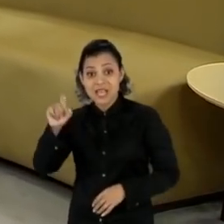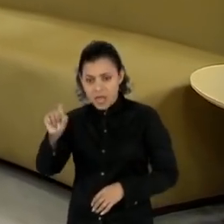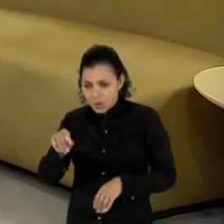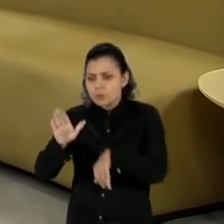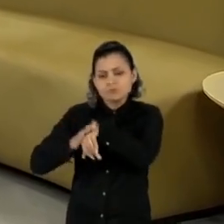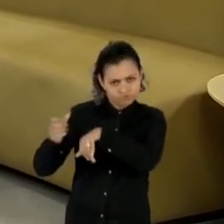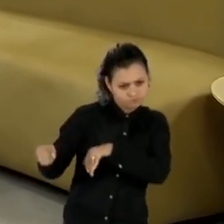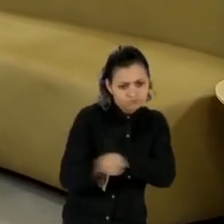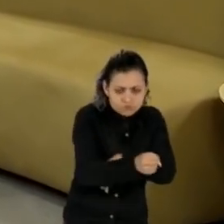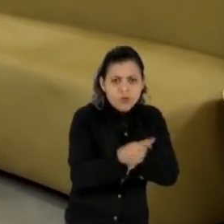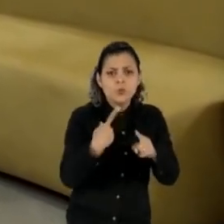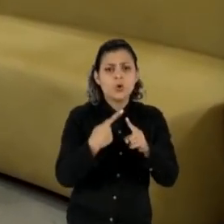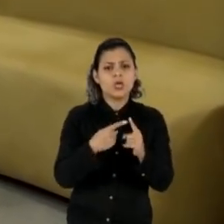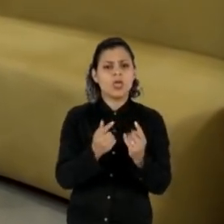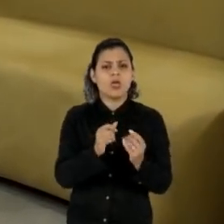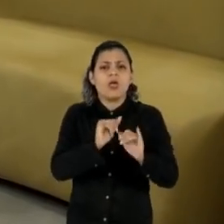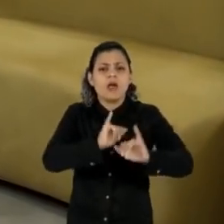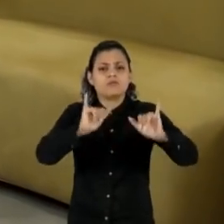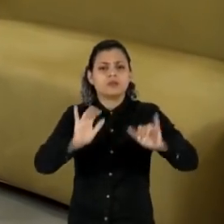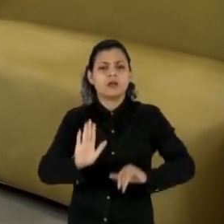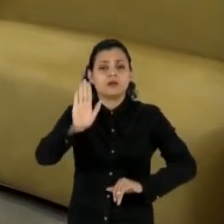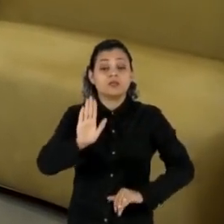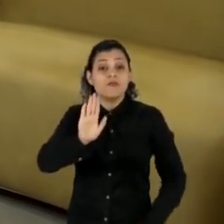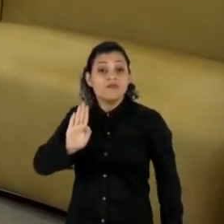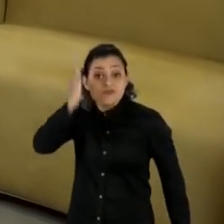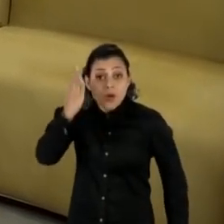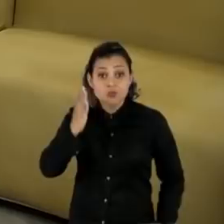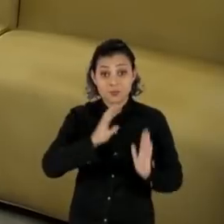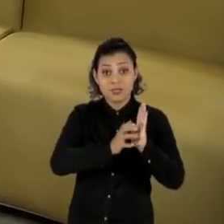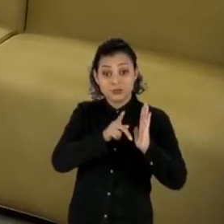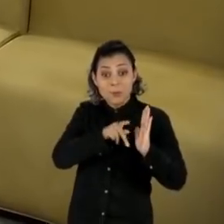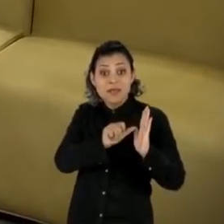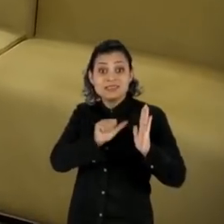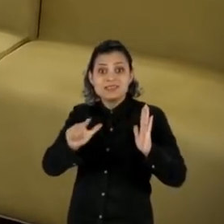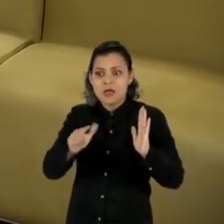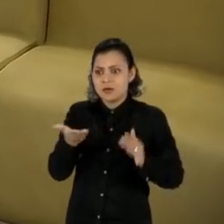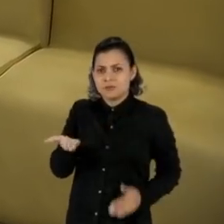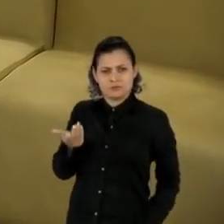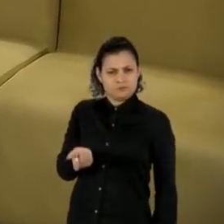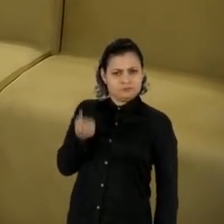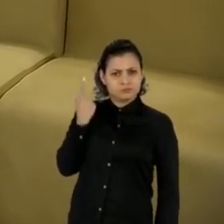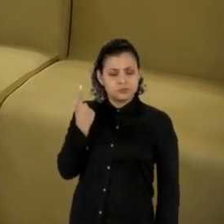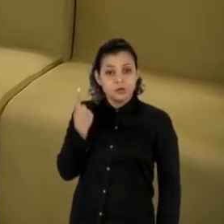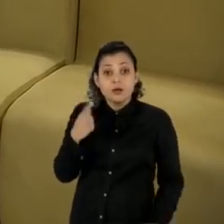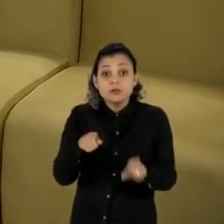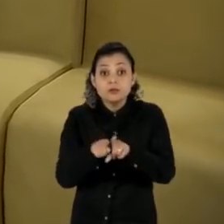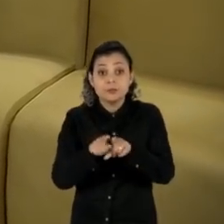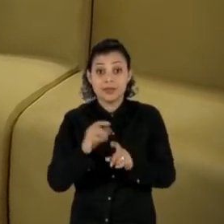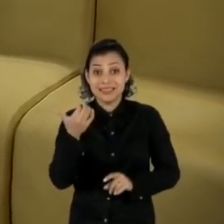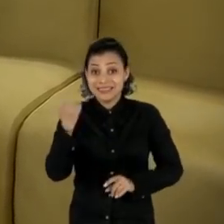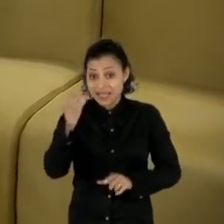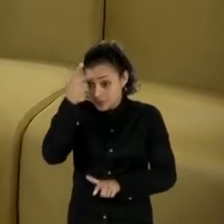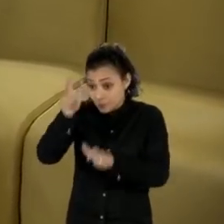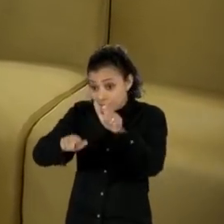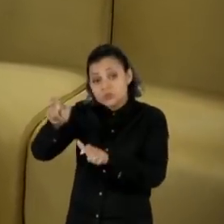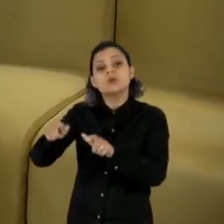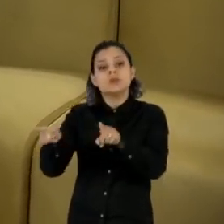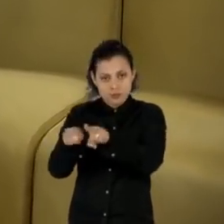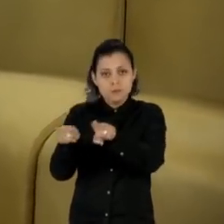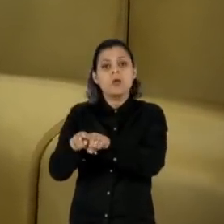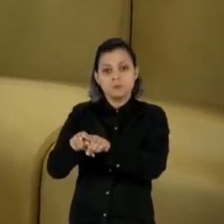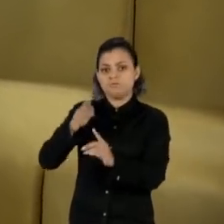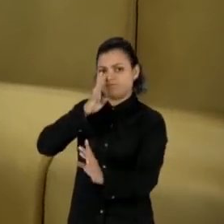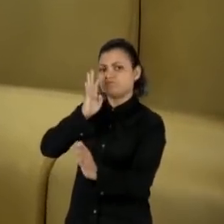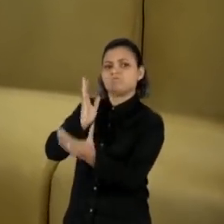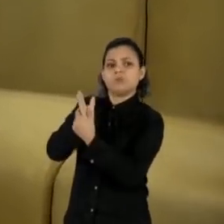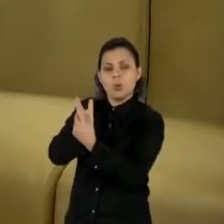esquema de candidaturas laranjas no psl o partido do presidente jair bolsonaro outras dez pessoas também foram indiciados por crime